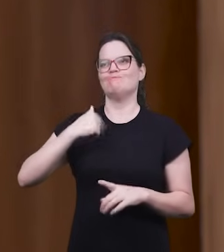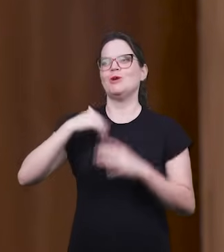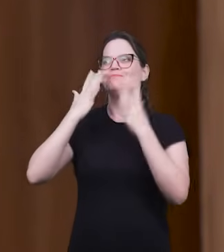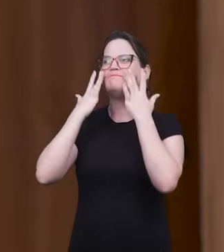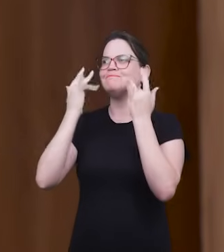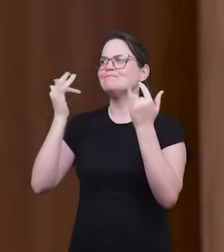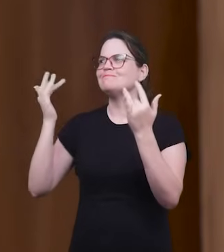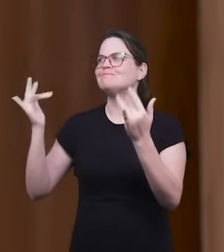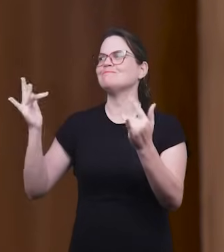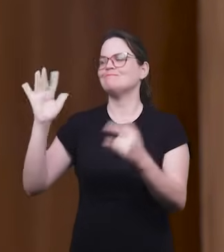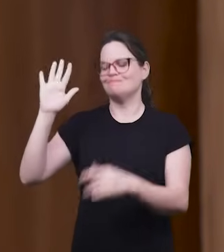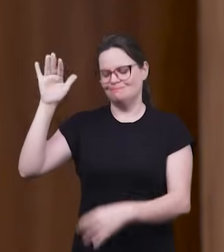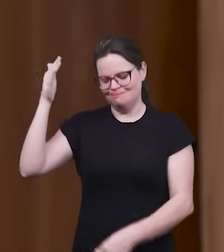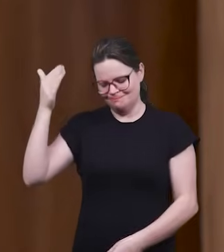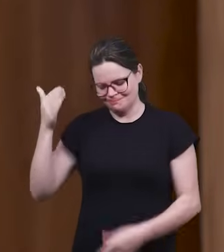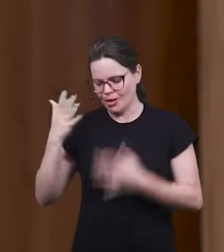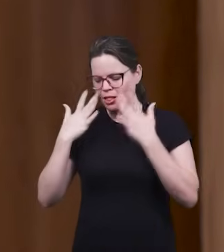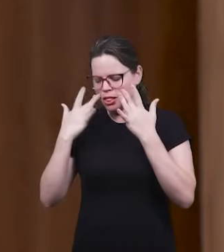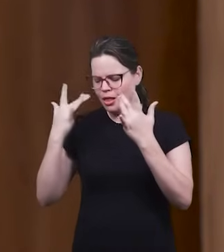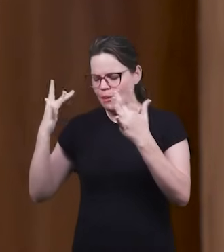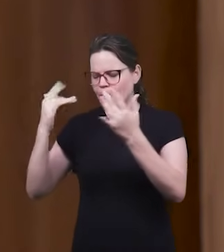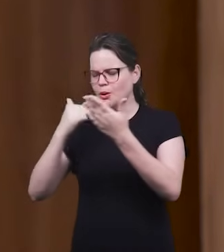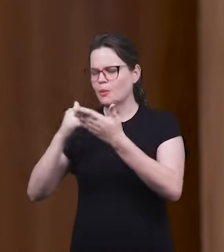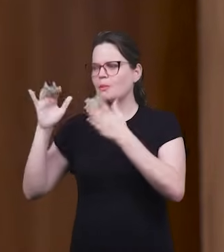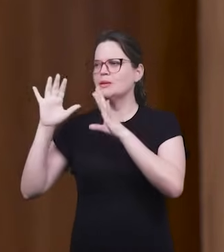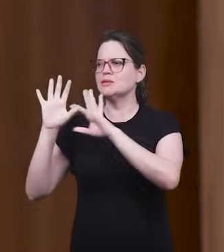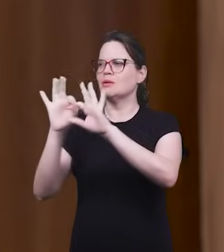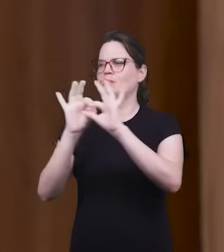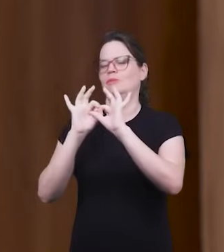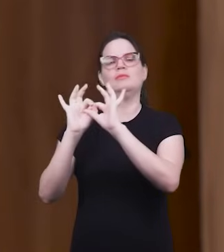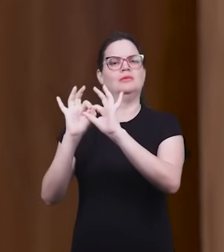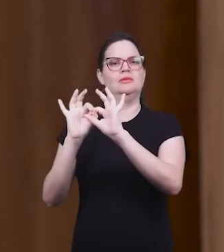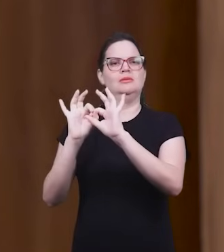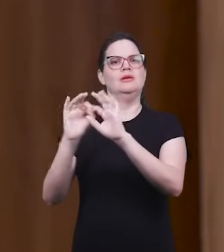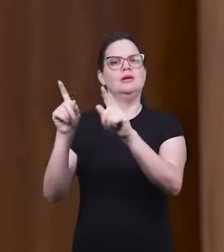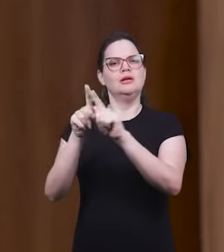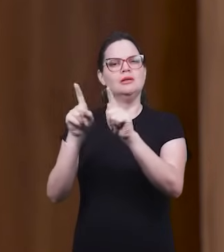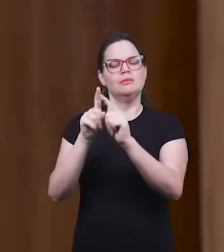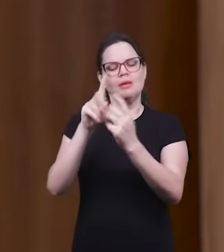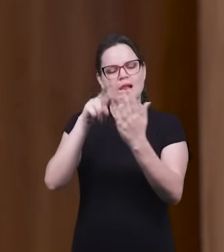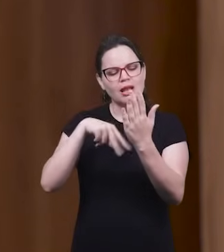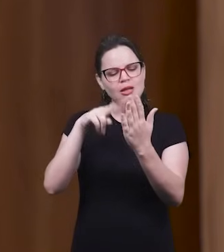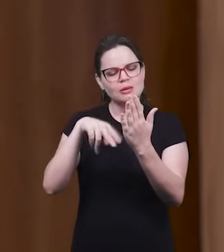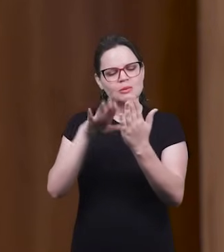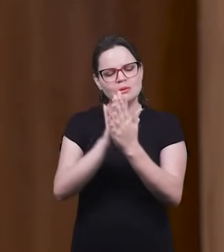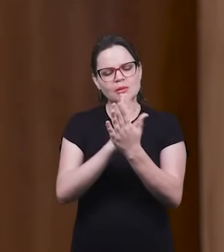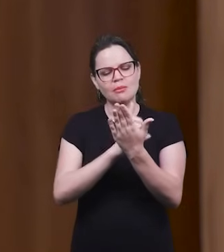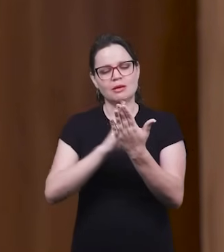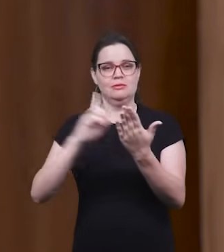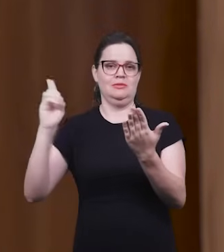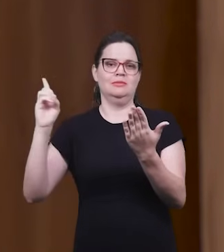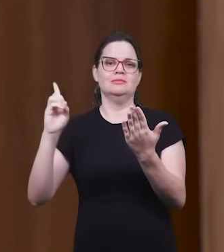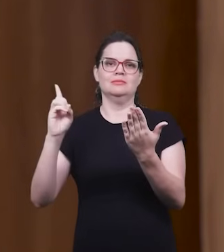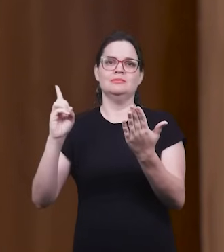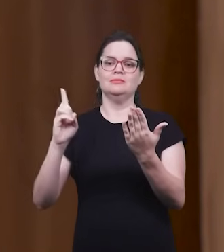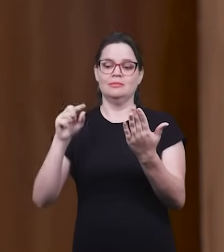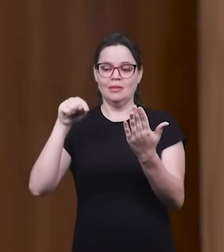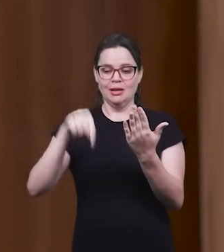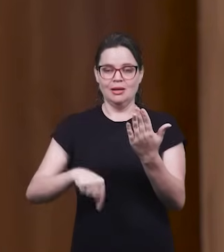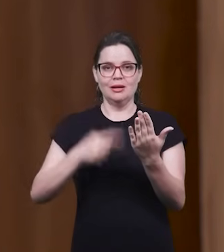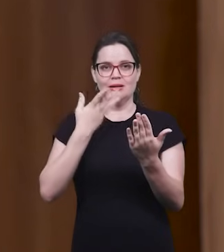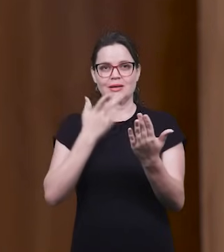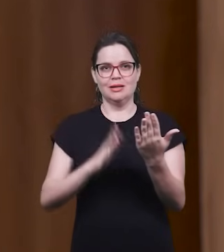você começa a ter uma comunhão com a palavra de Deus. E a criança,